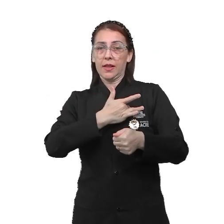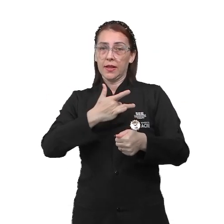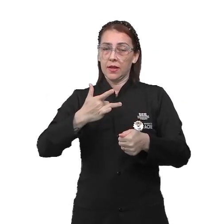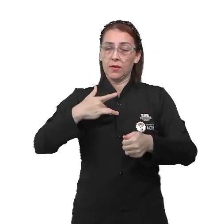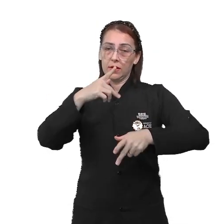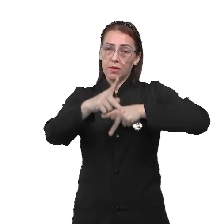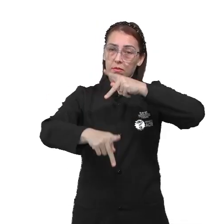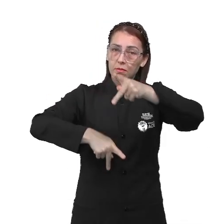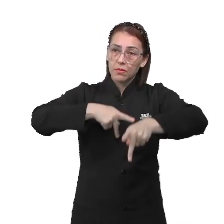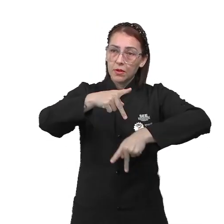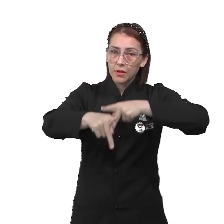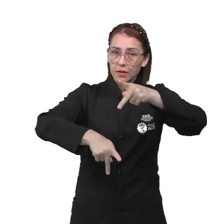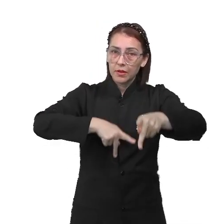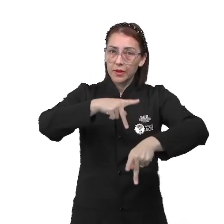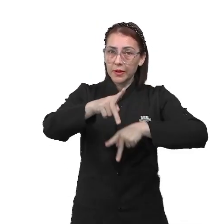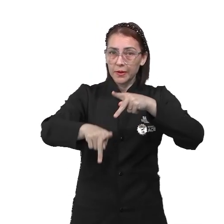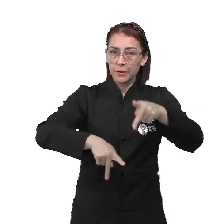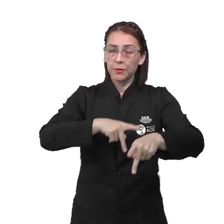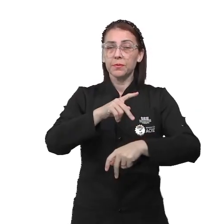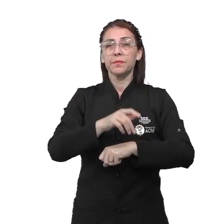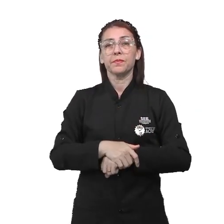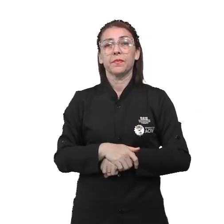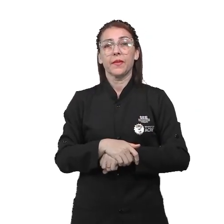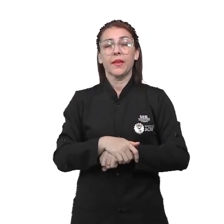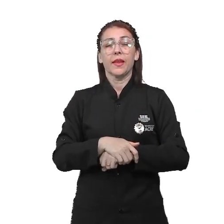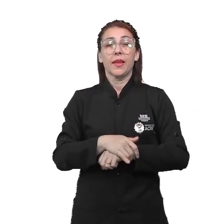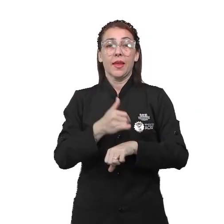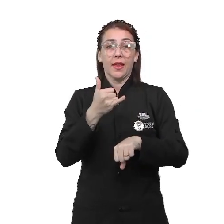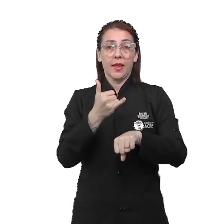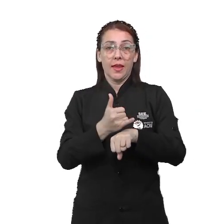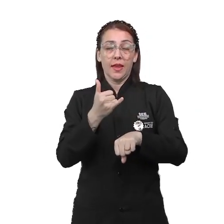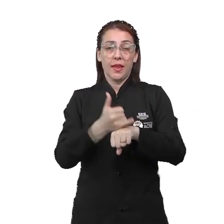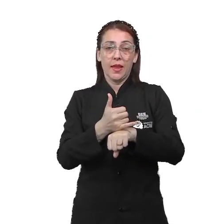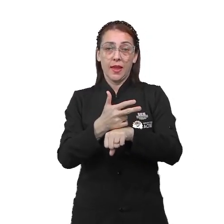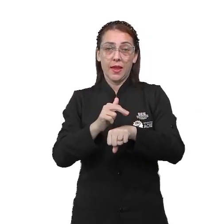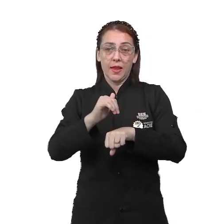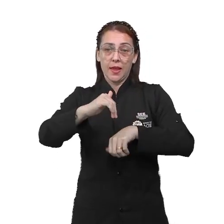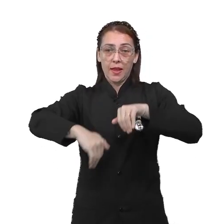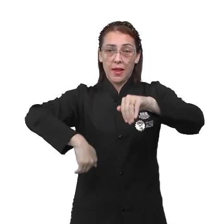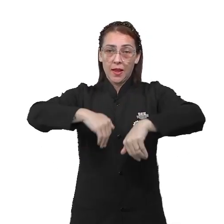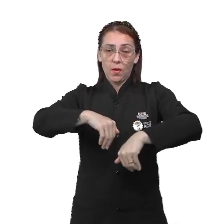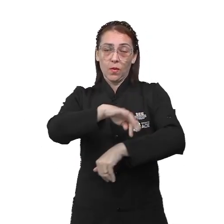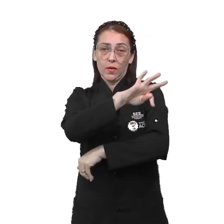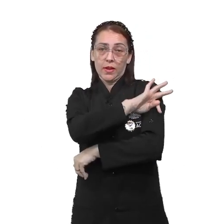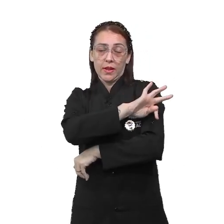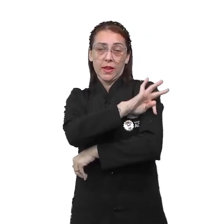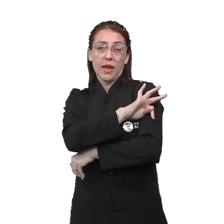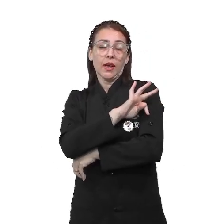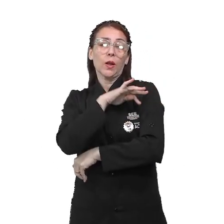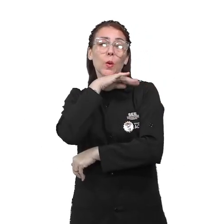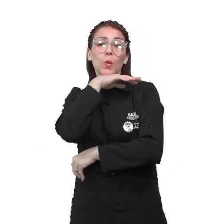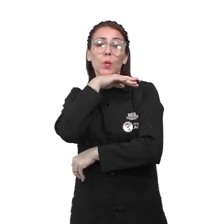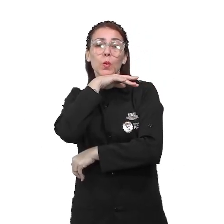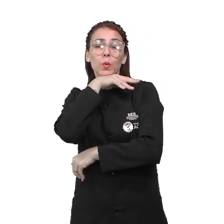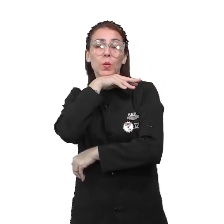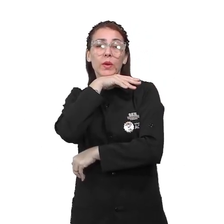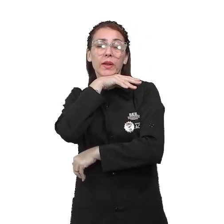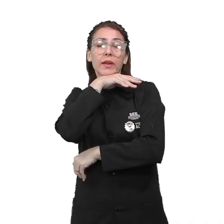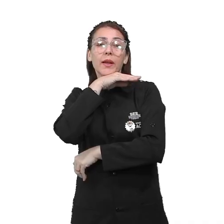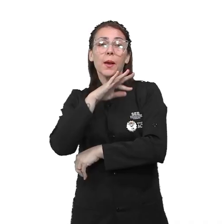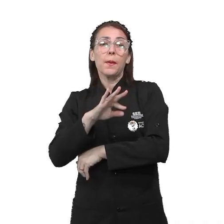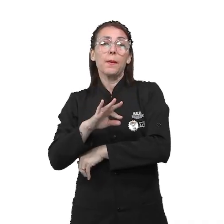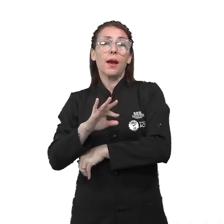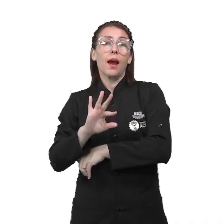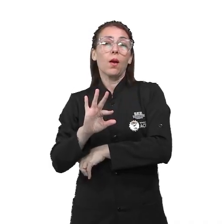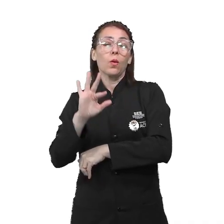das populações. E a mineração, naquela época, com técnicas bastante rudes, causaram